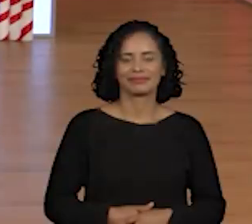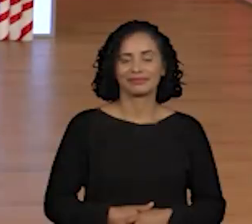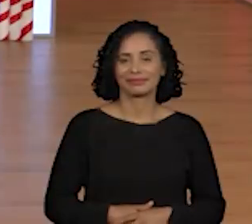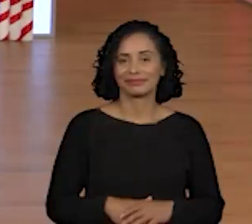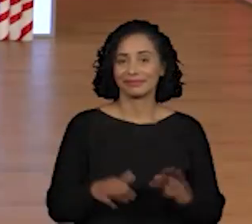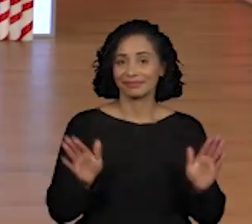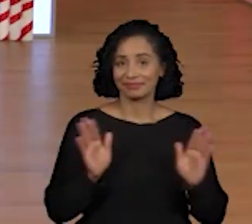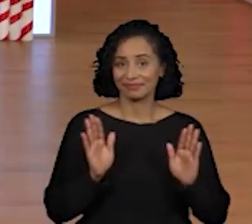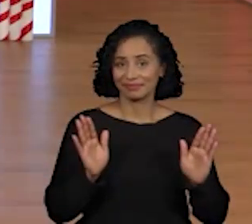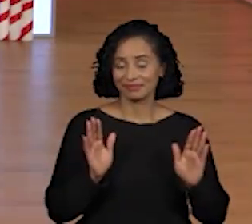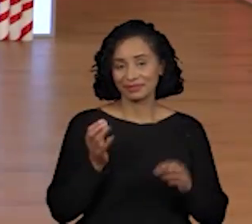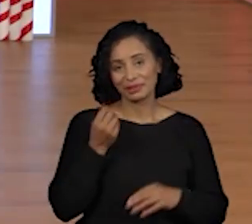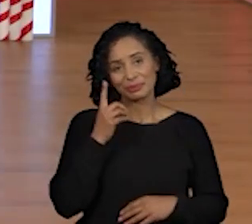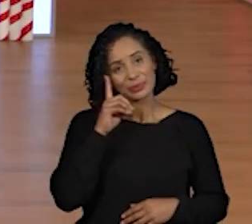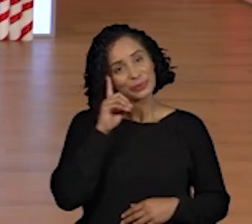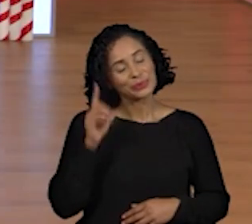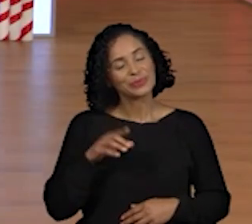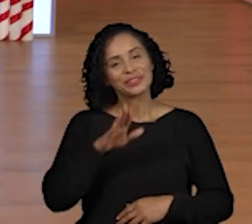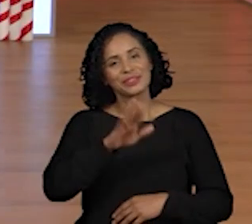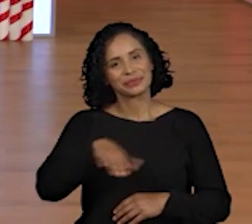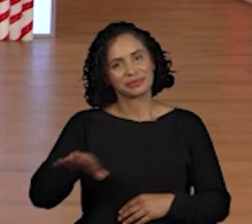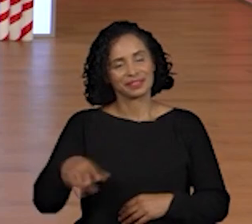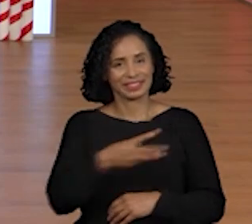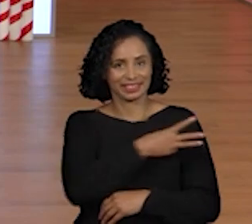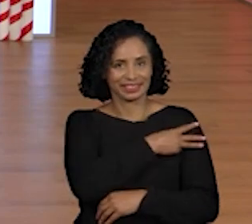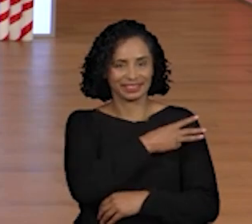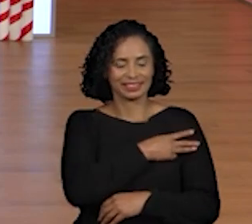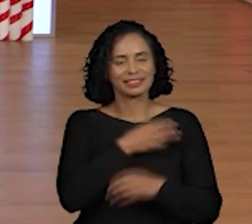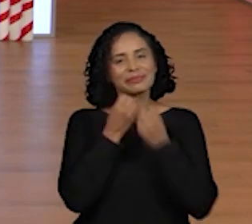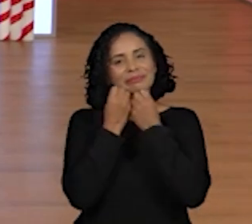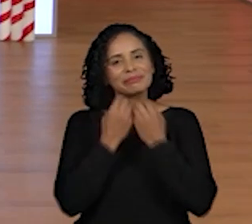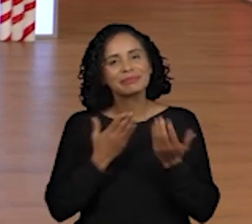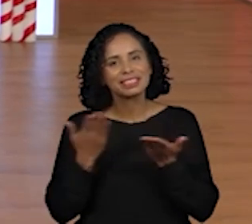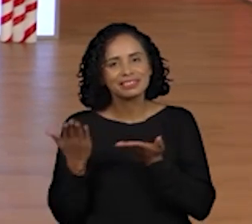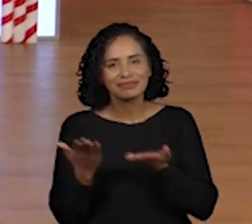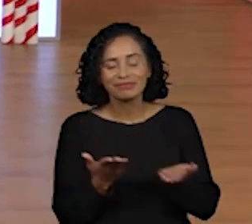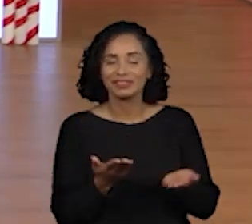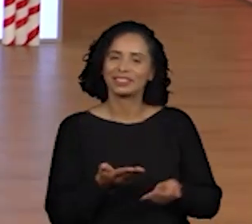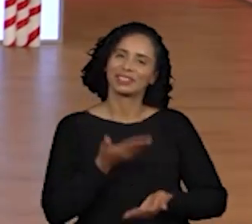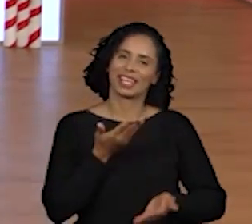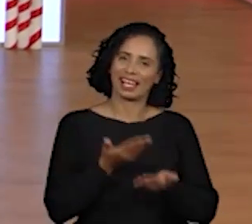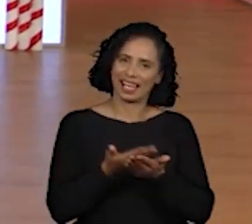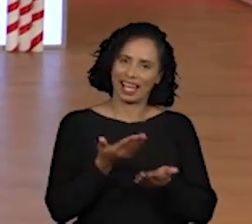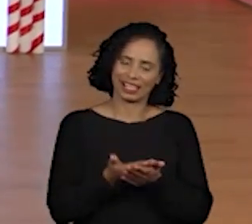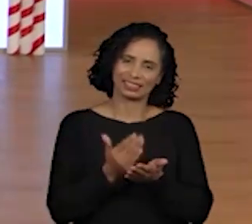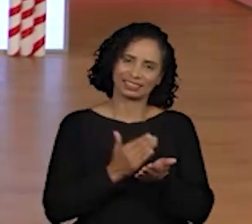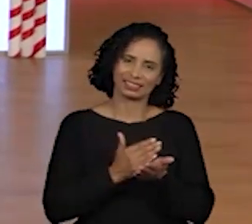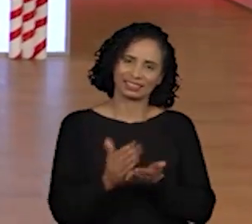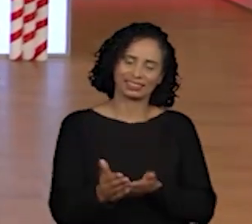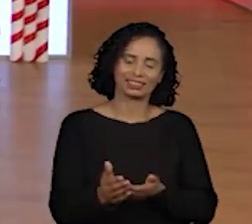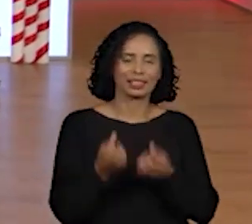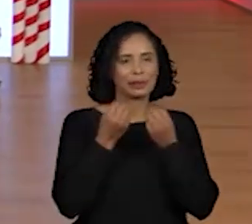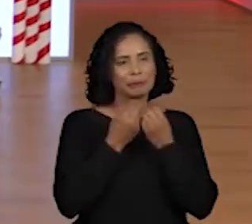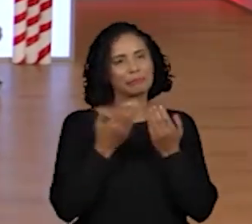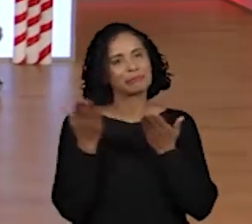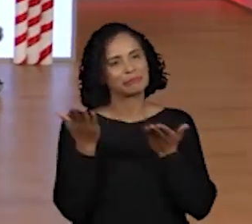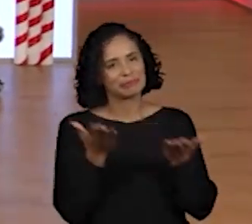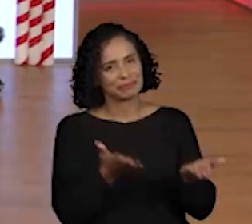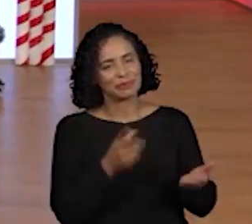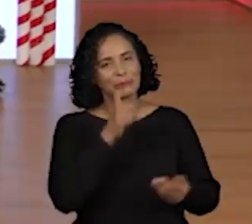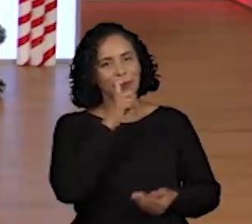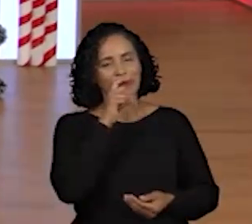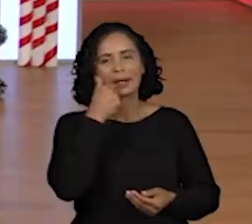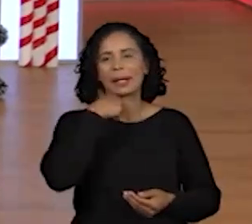Bom dia, estudantes do terceiro ano, bem-vindos à aula que se inicia. Bem-vindos, professores, pais responsáveis que acompanham esta